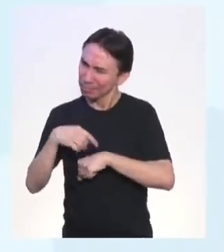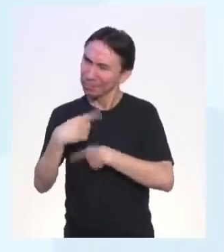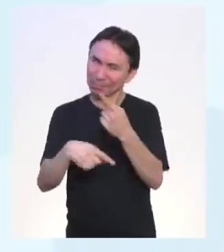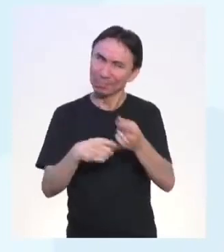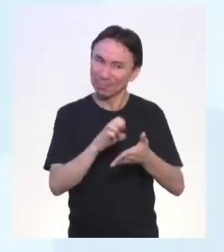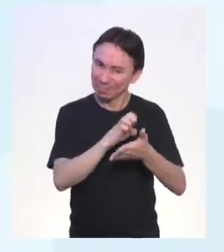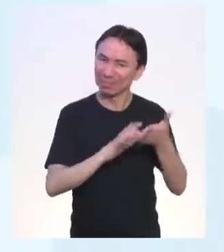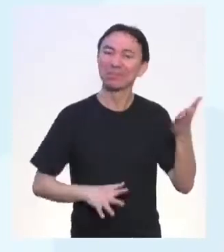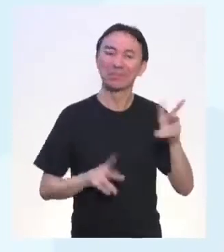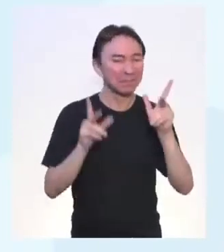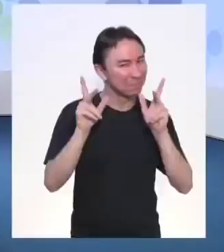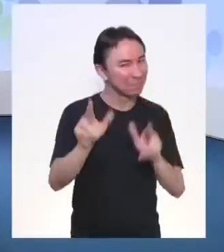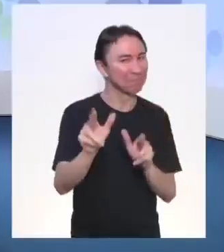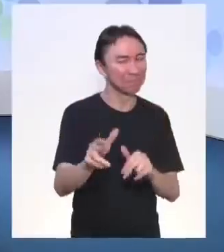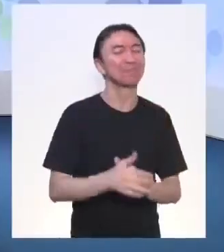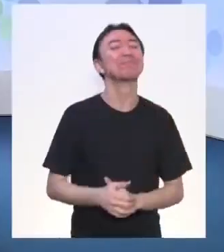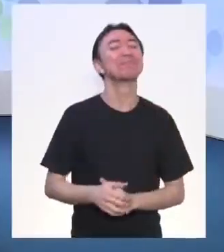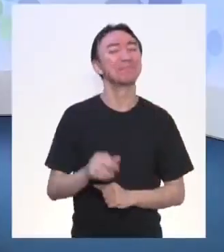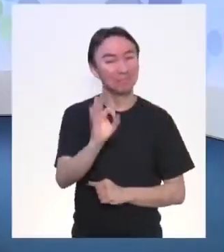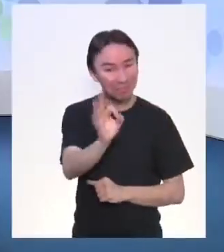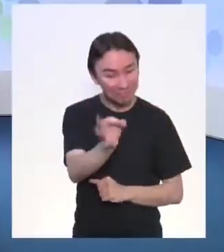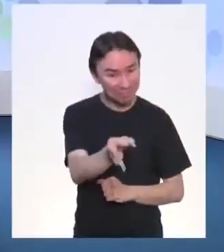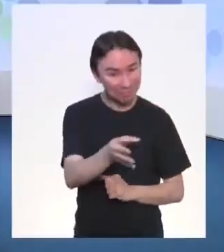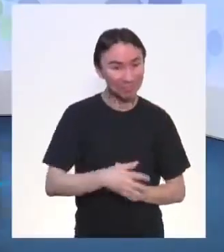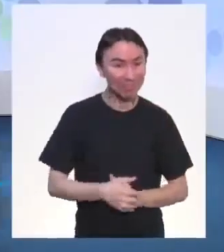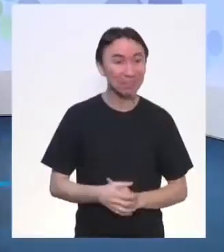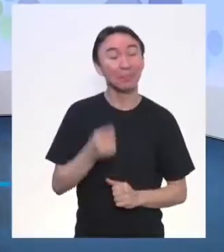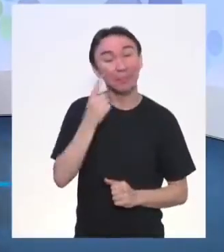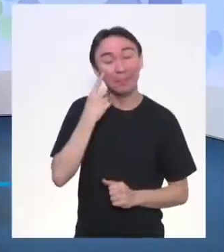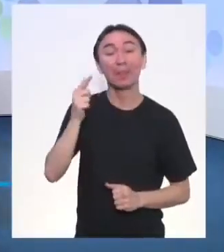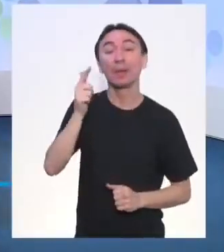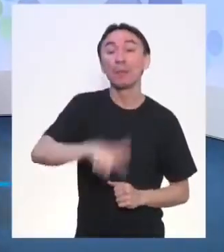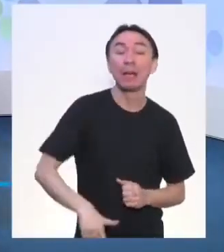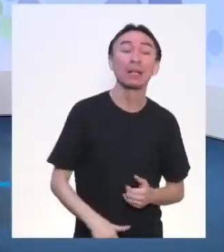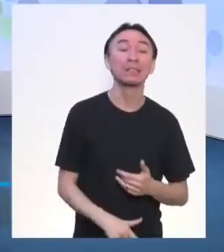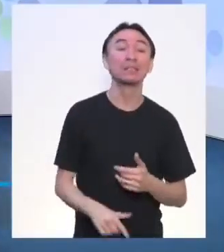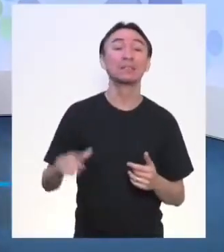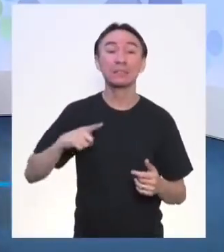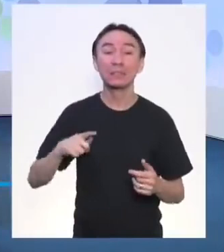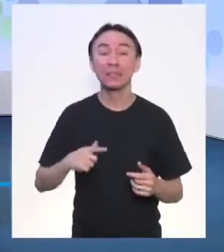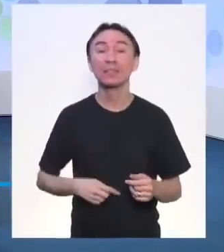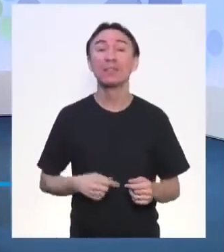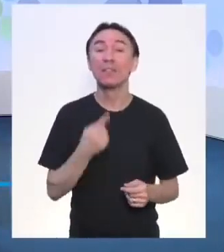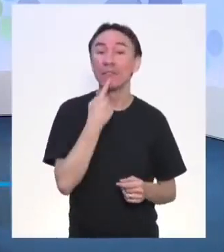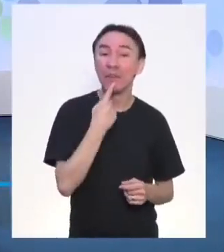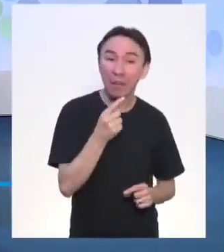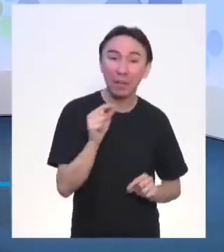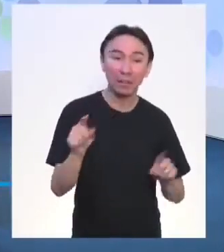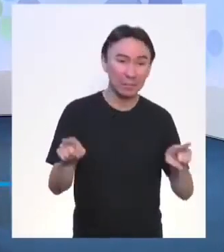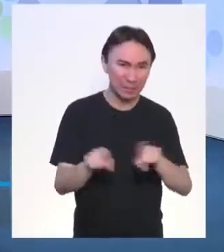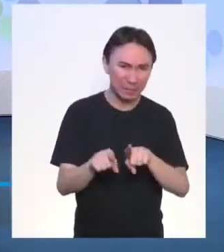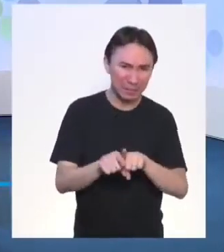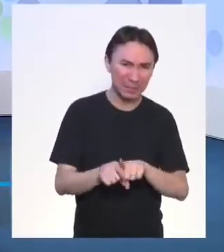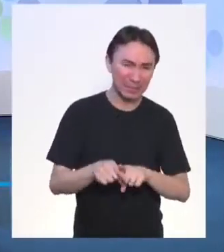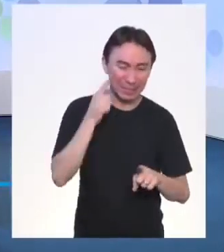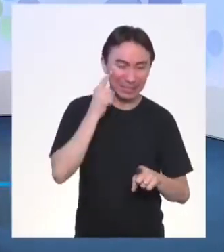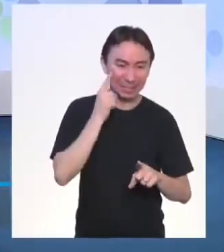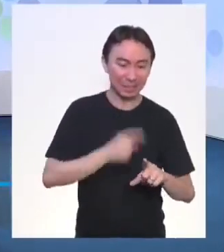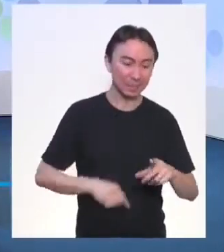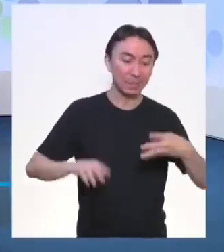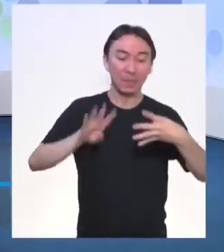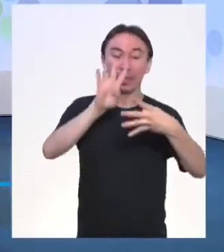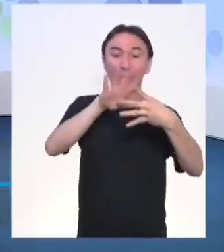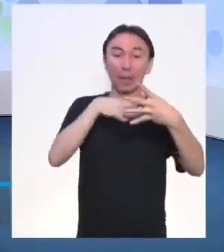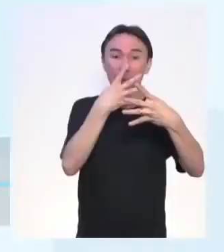exercício. Aí, deixa eu pegar aqui. Alguém comentou que a linha da diagonal também dá. Ó, vamos completar nossa